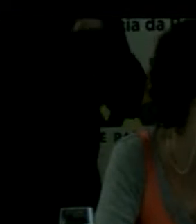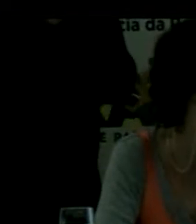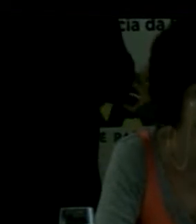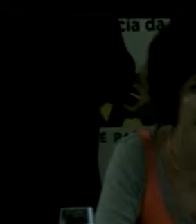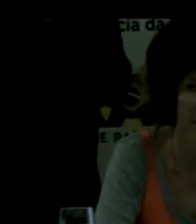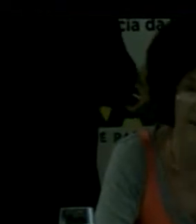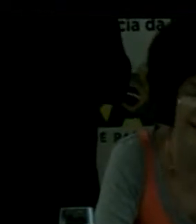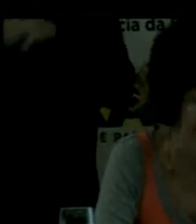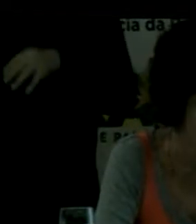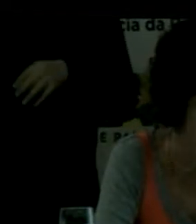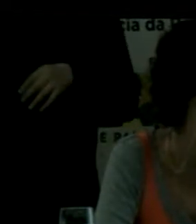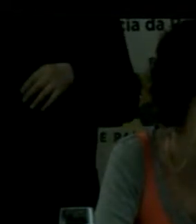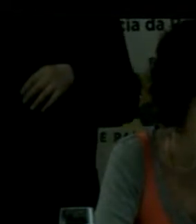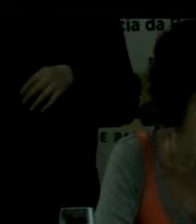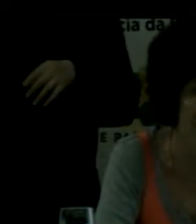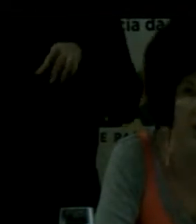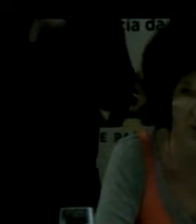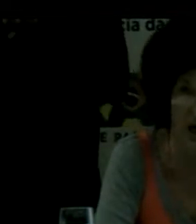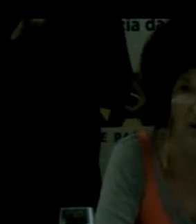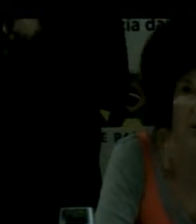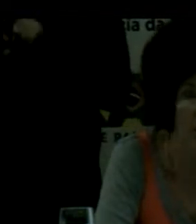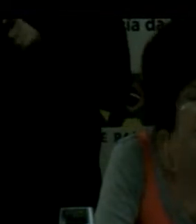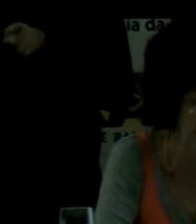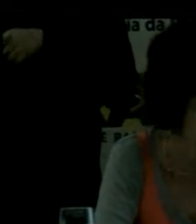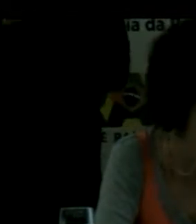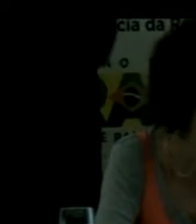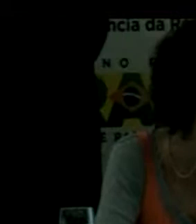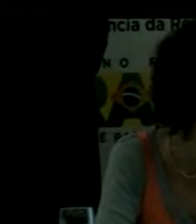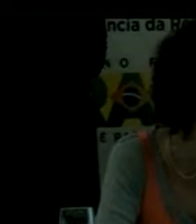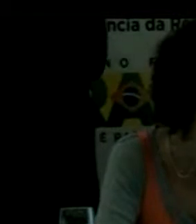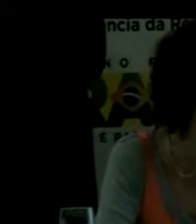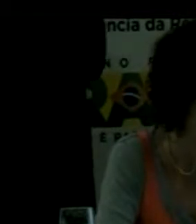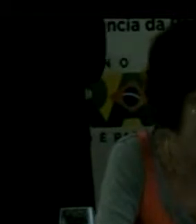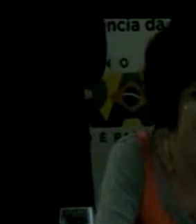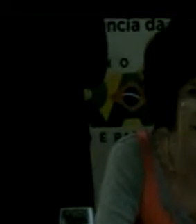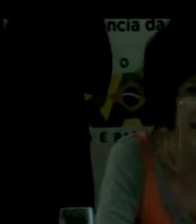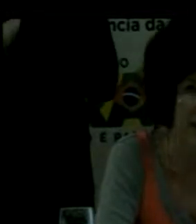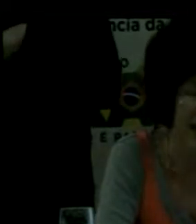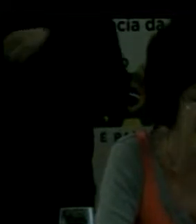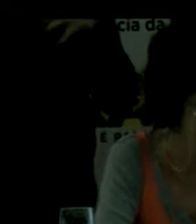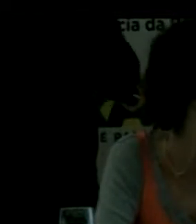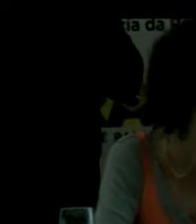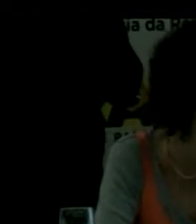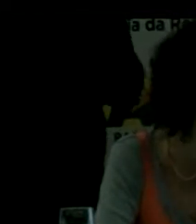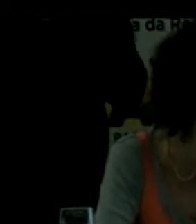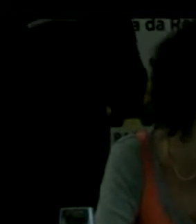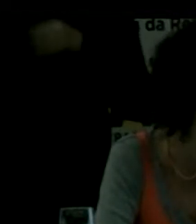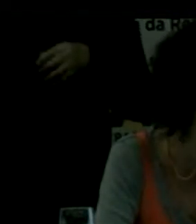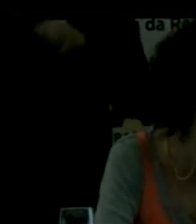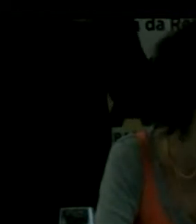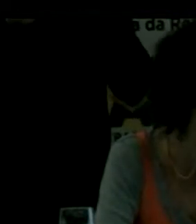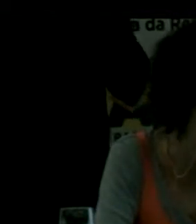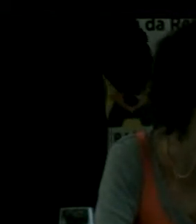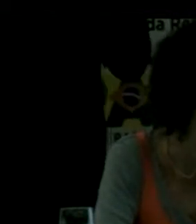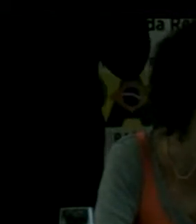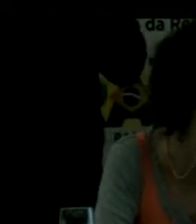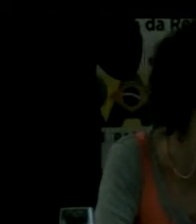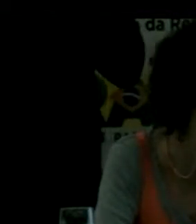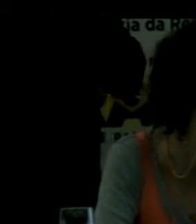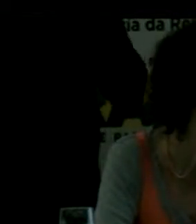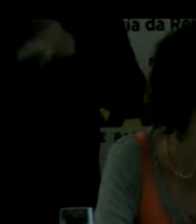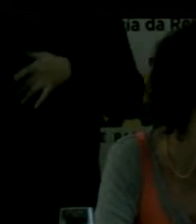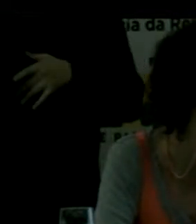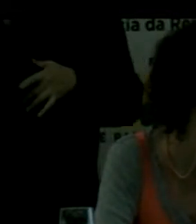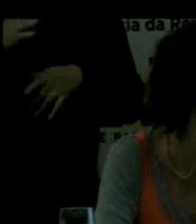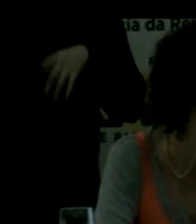está também... o local se divide em rural e urbano. E a articulação é nacional do sistema, mas que ele